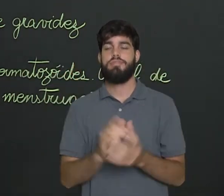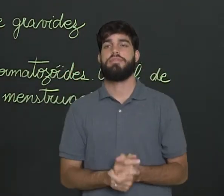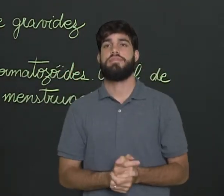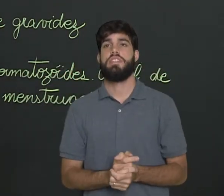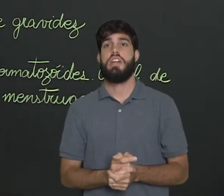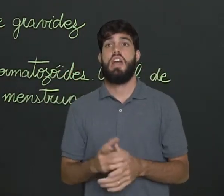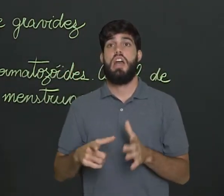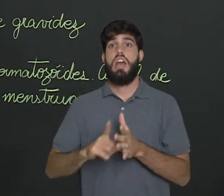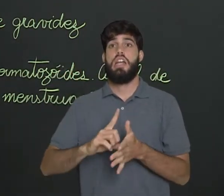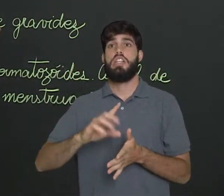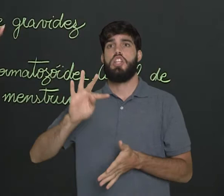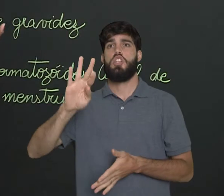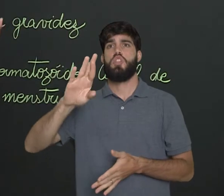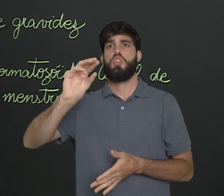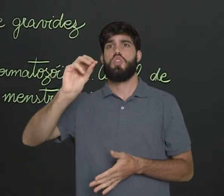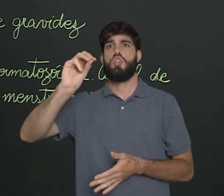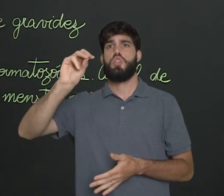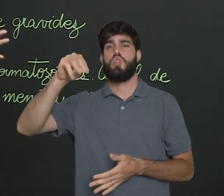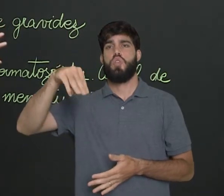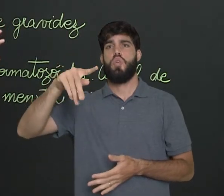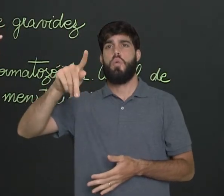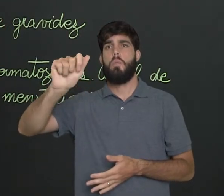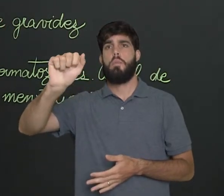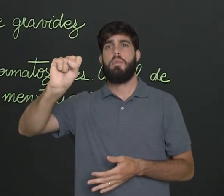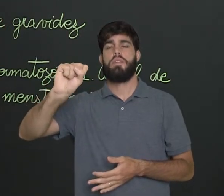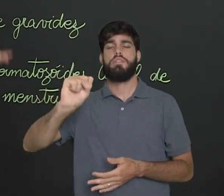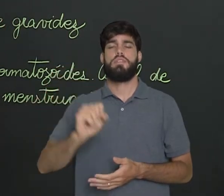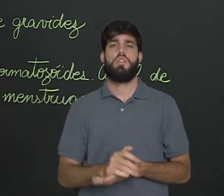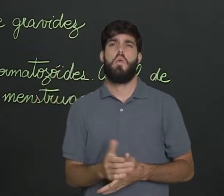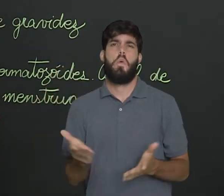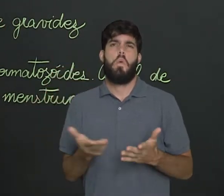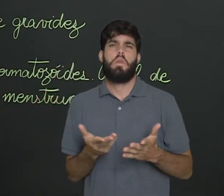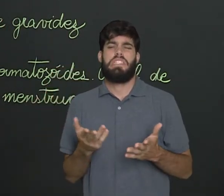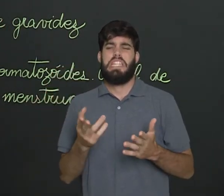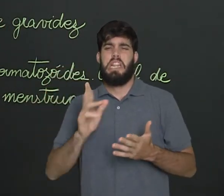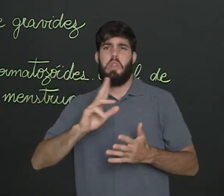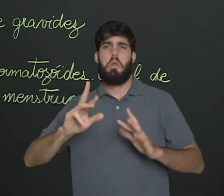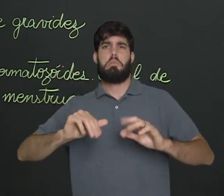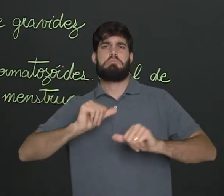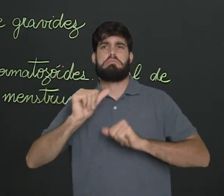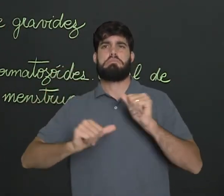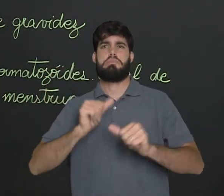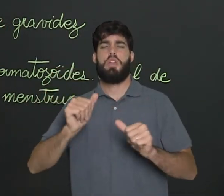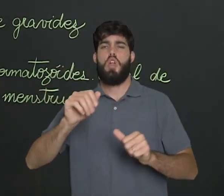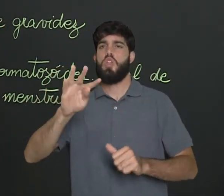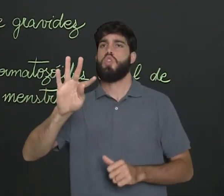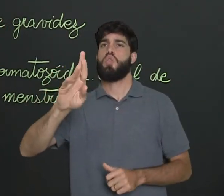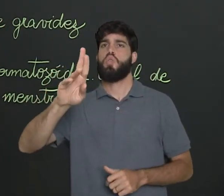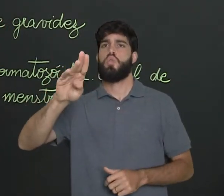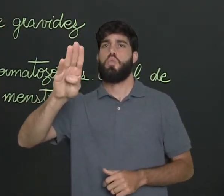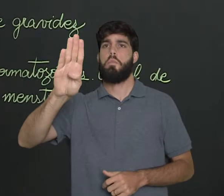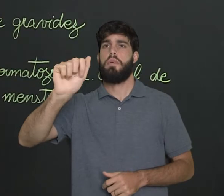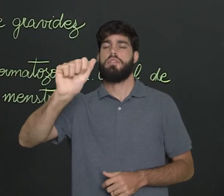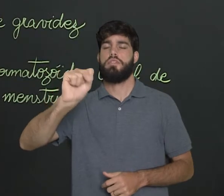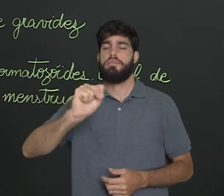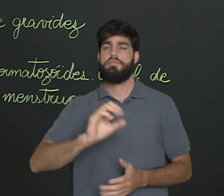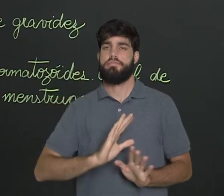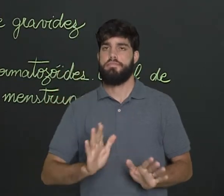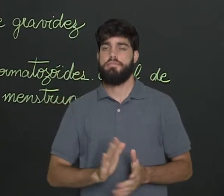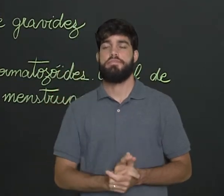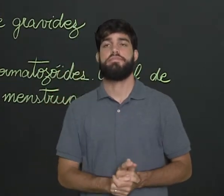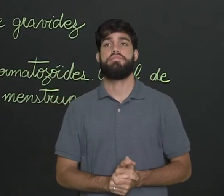tubas uterinas, antigamente chamadas de trompas, trompas de falópio. Hoje em dia não se usa mais, falamos de